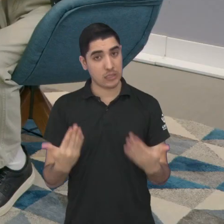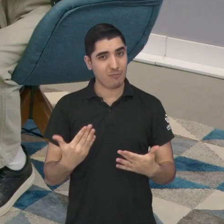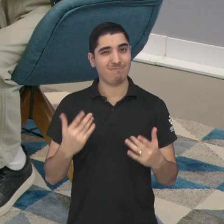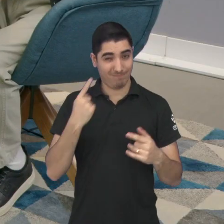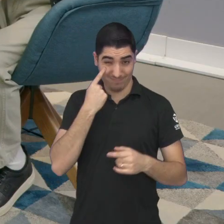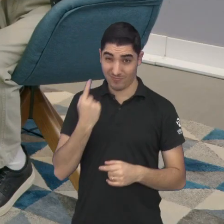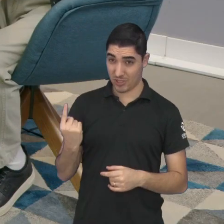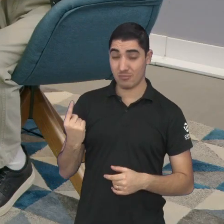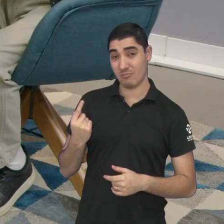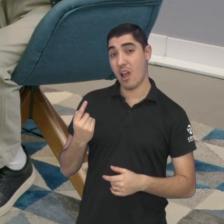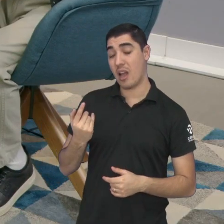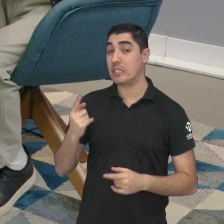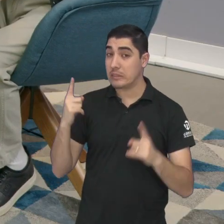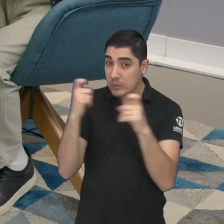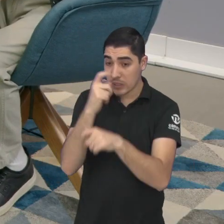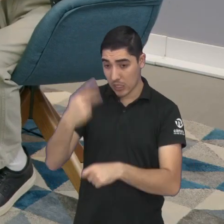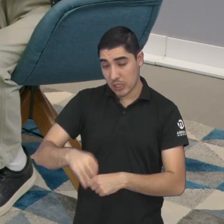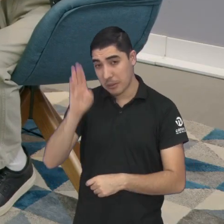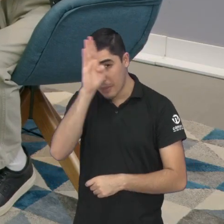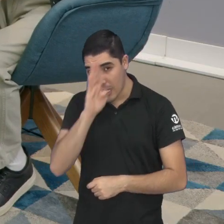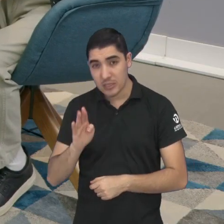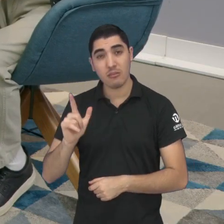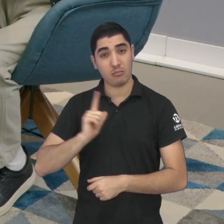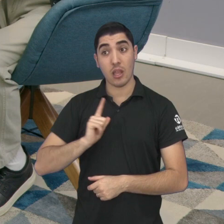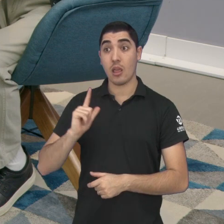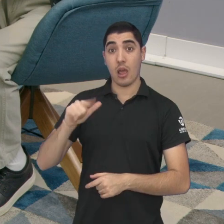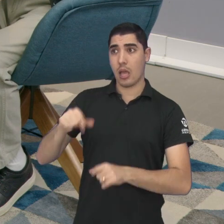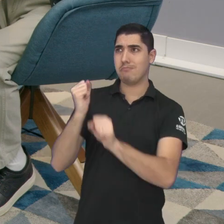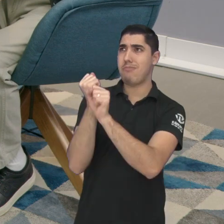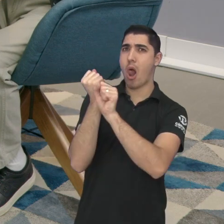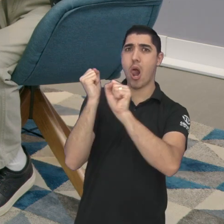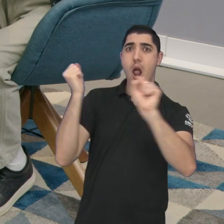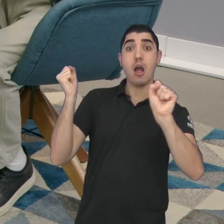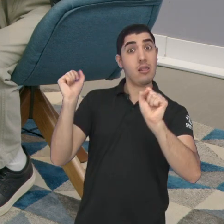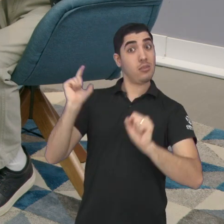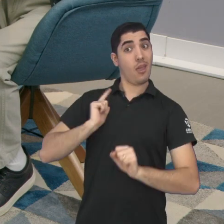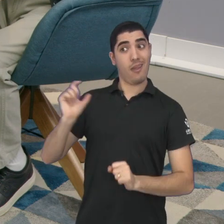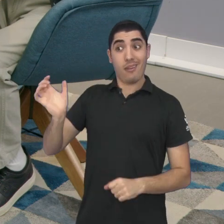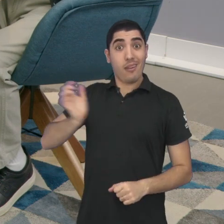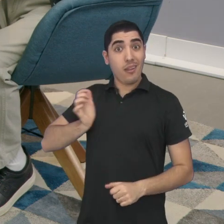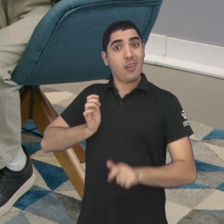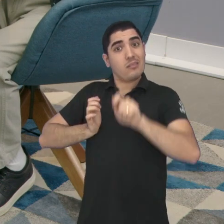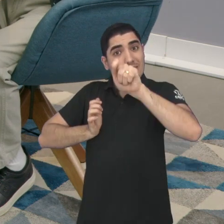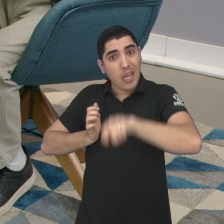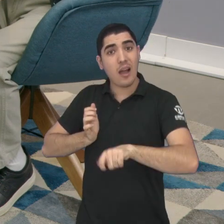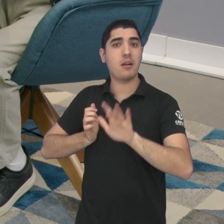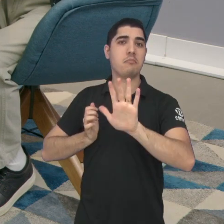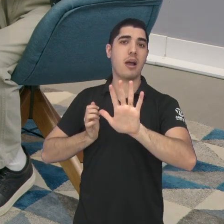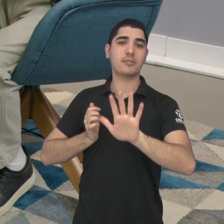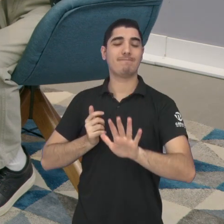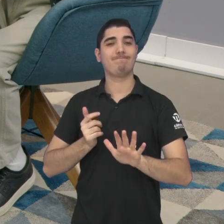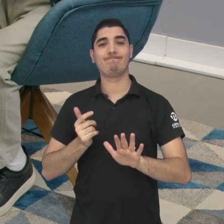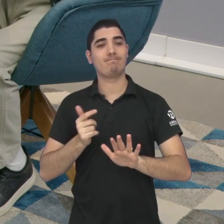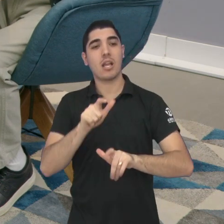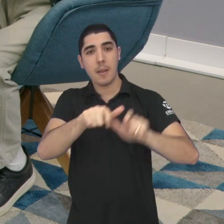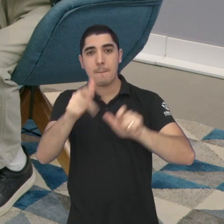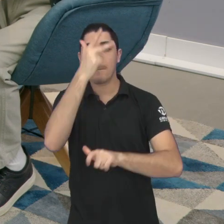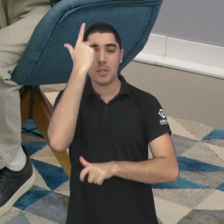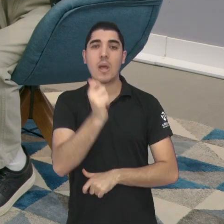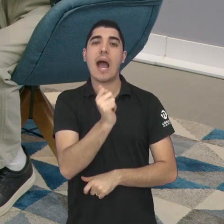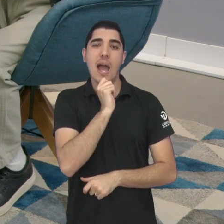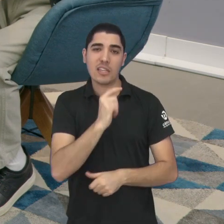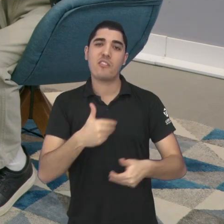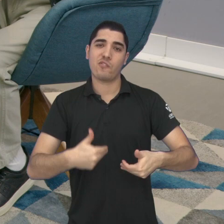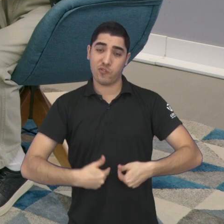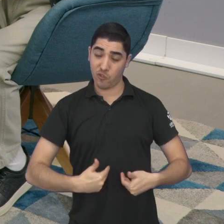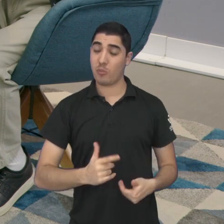Um país dessas proporções, com a riqueza que a gente sabe que tem, é inadmissível ter casos como esse ainda. É